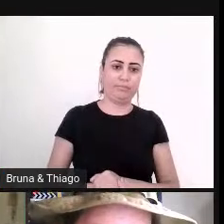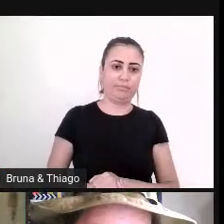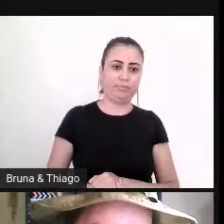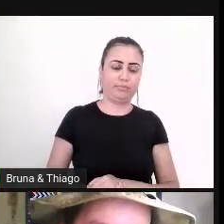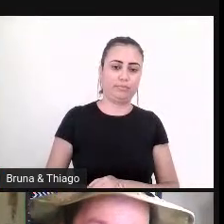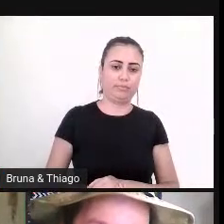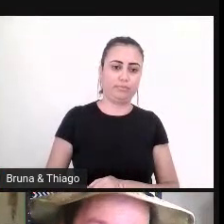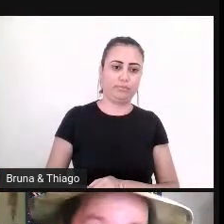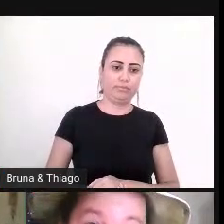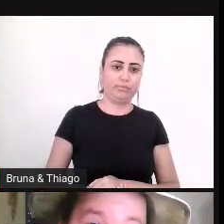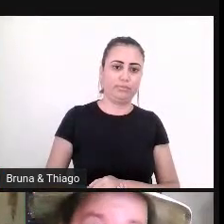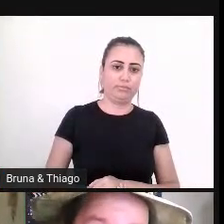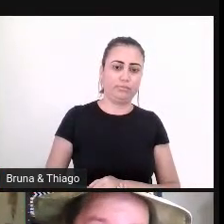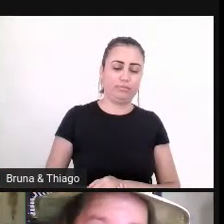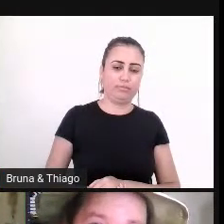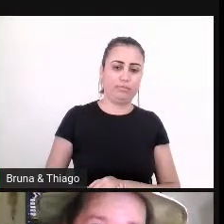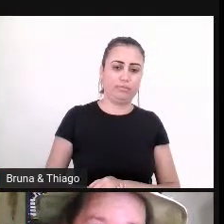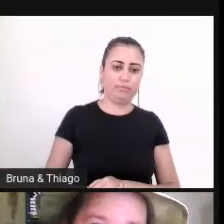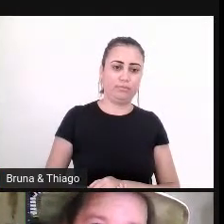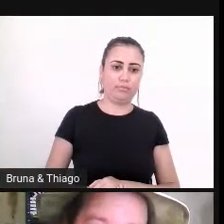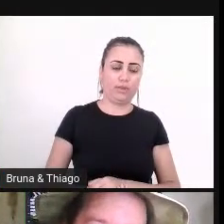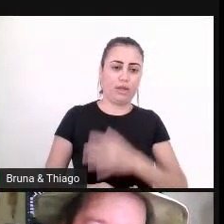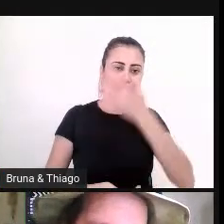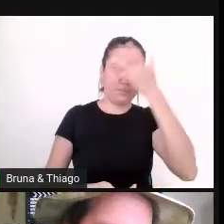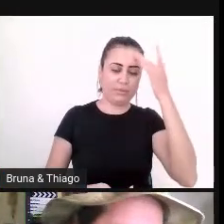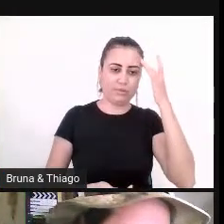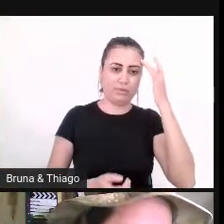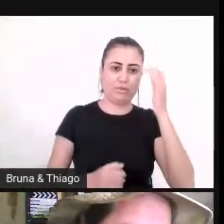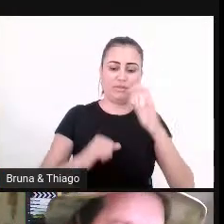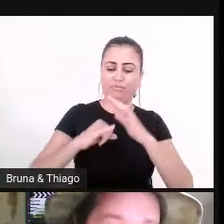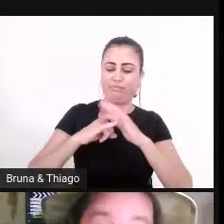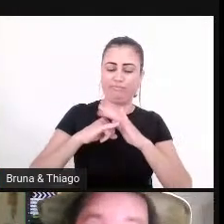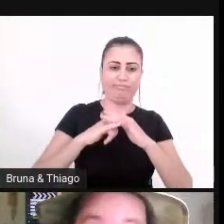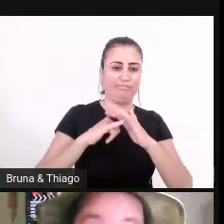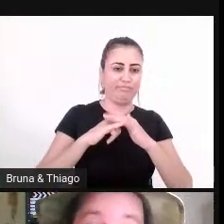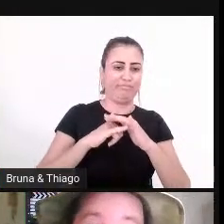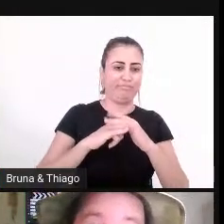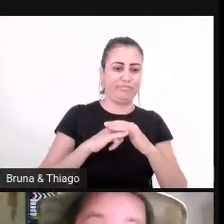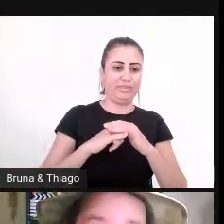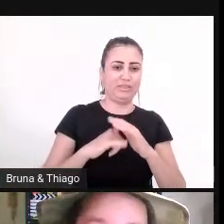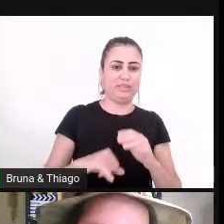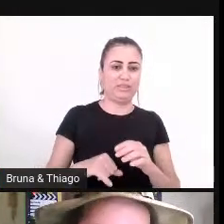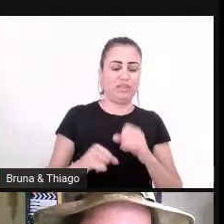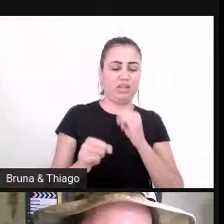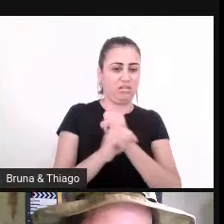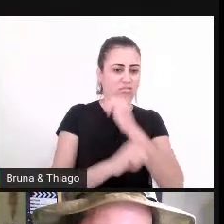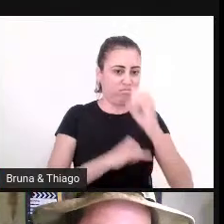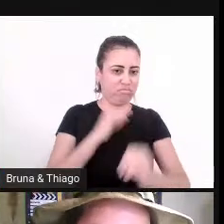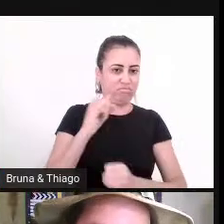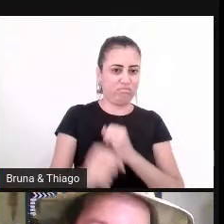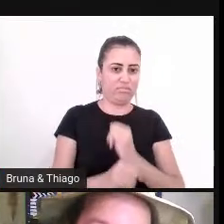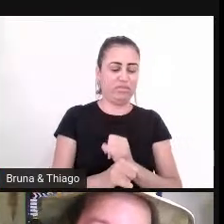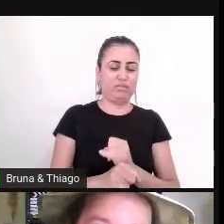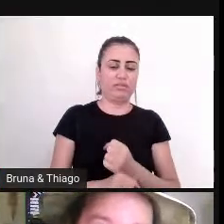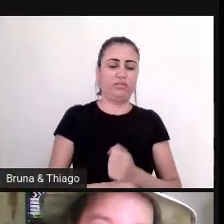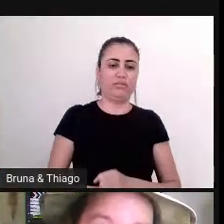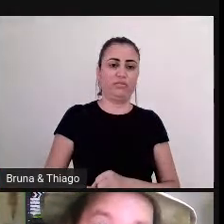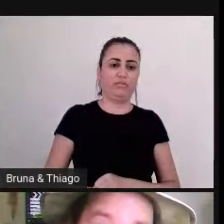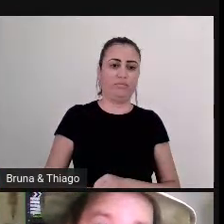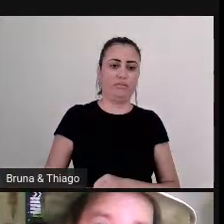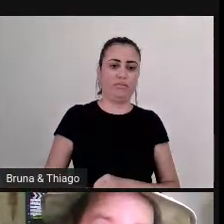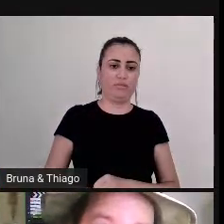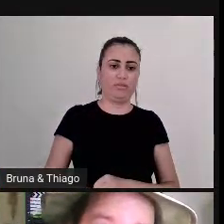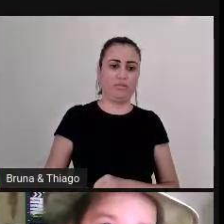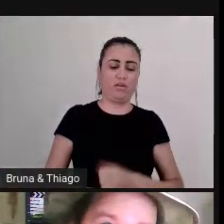para isso. Aí o pessoal lá da internet, do YouTube, que pega para não sei o que manusear. Então, né? Será que tem autorização de